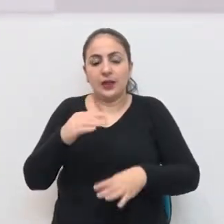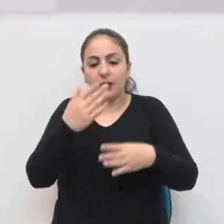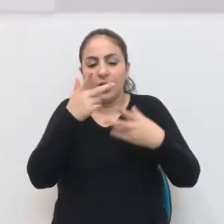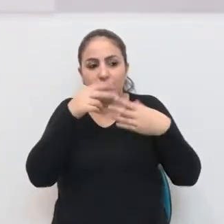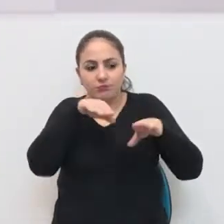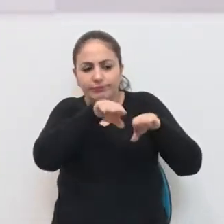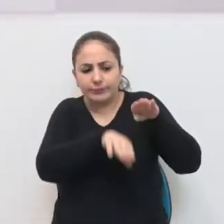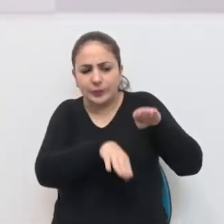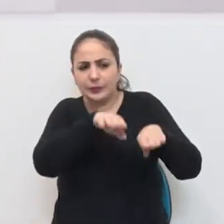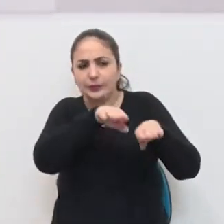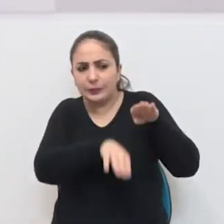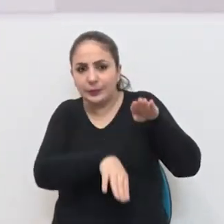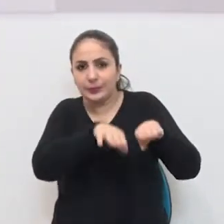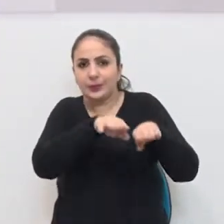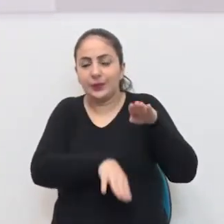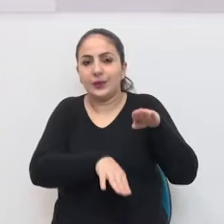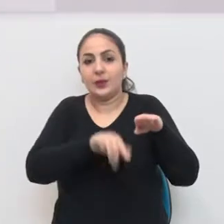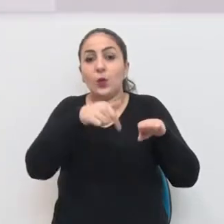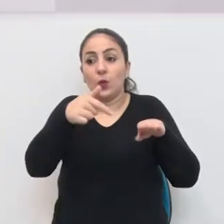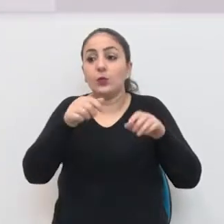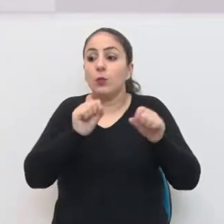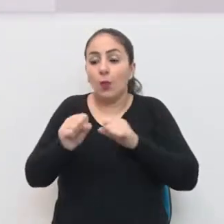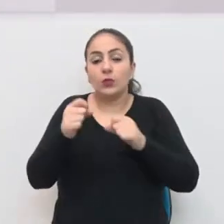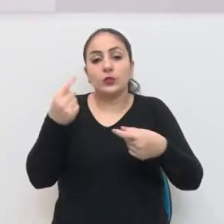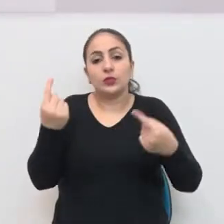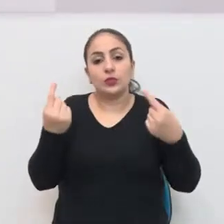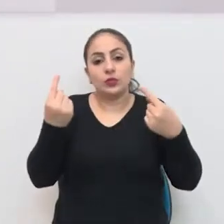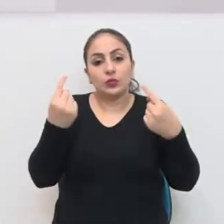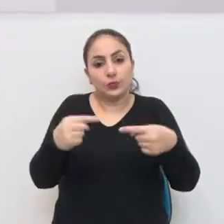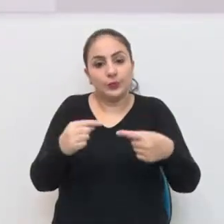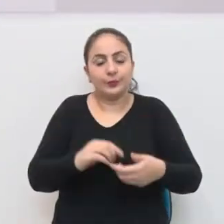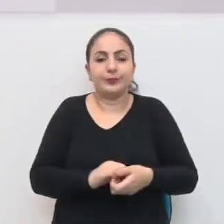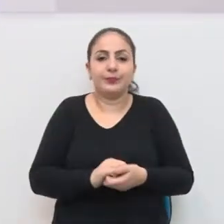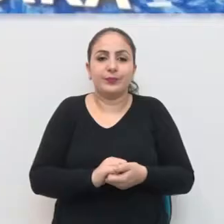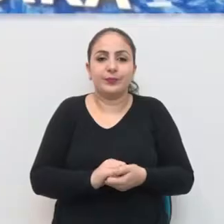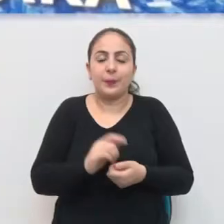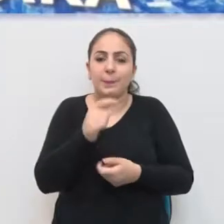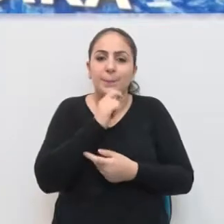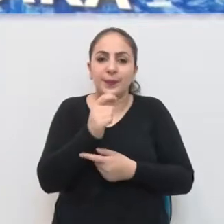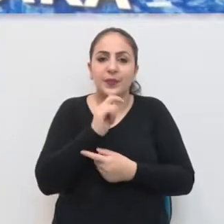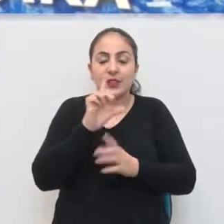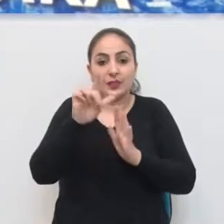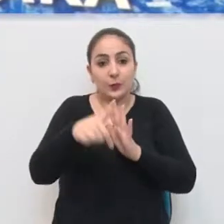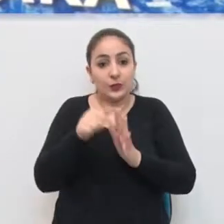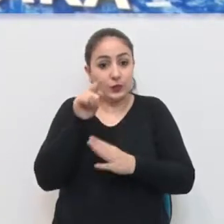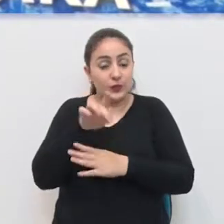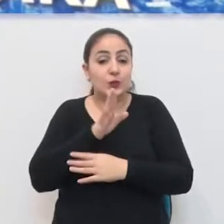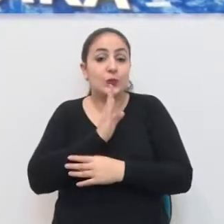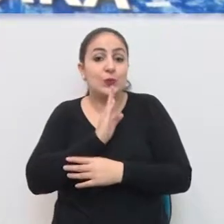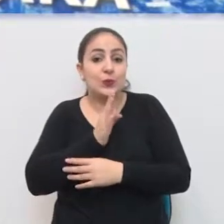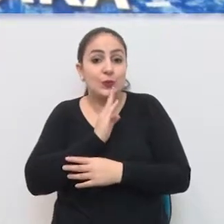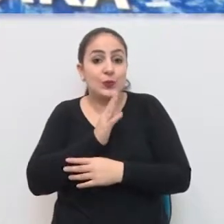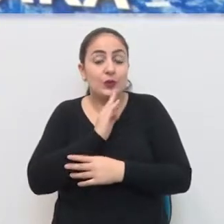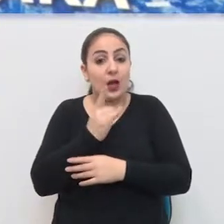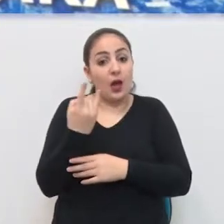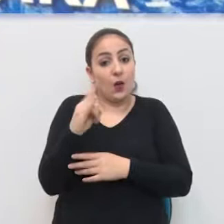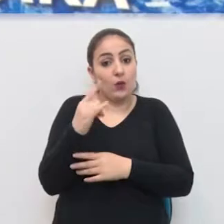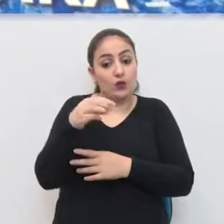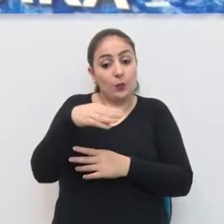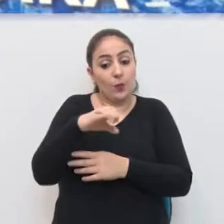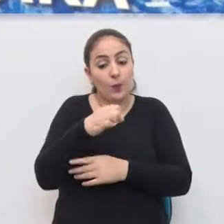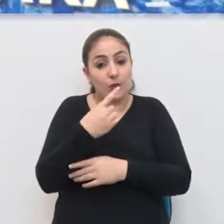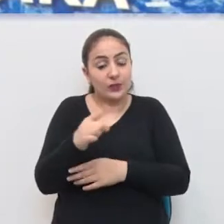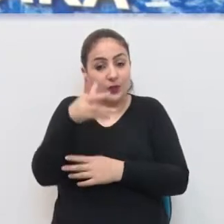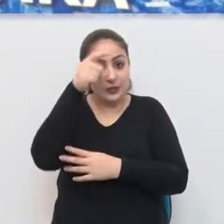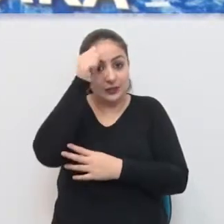a desigualdade entre os demais que poderão disputar um processo eleitoral. E na reportagem a seguir, você vai conhecer a